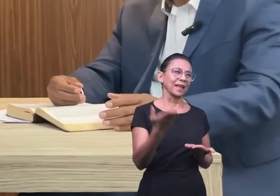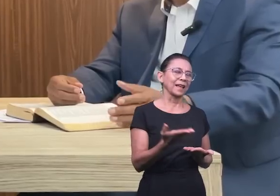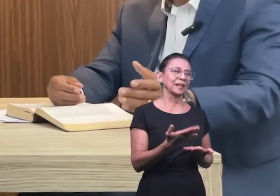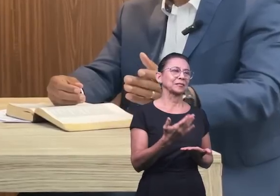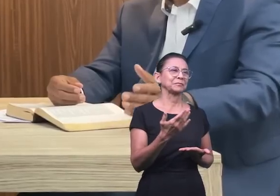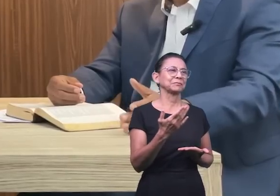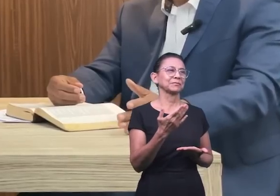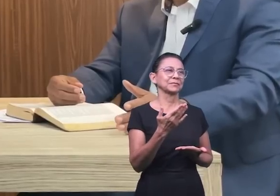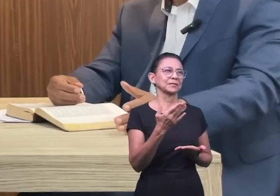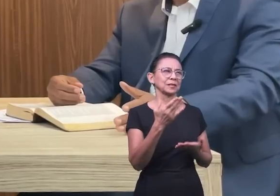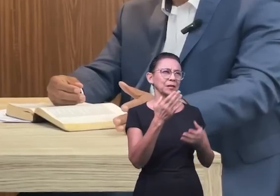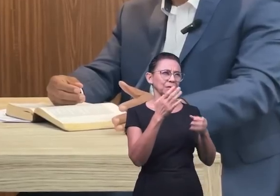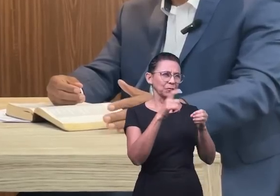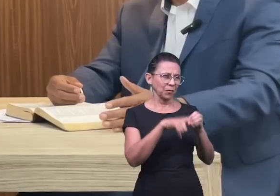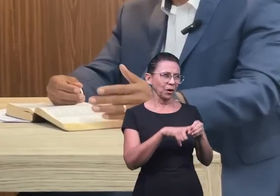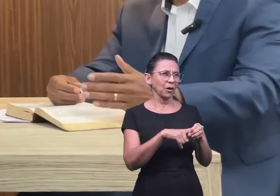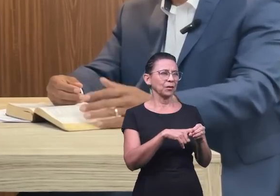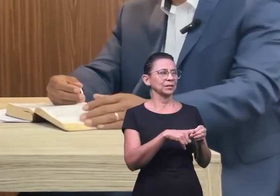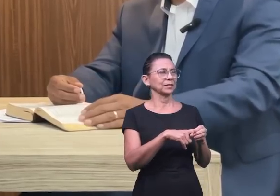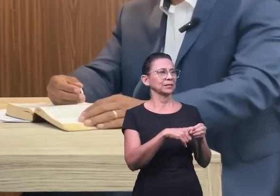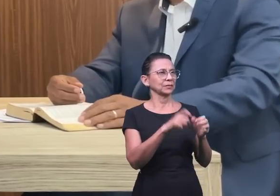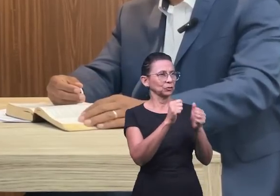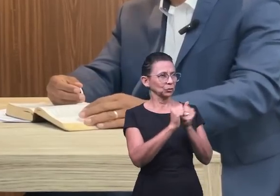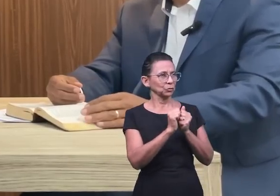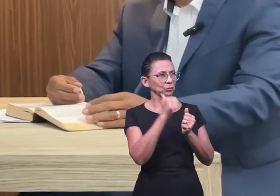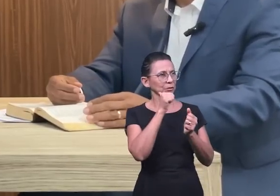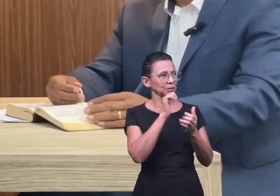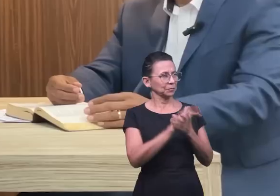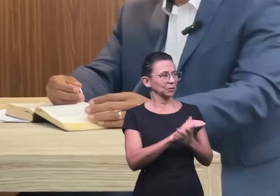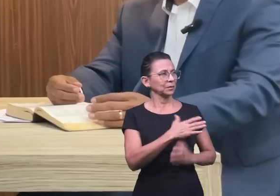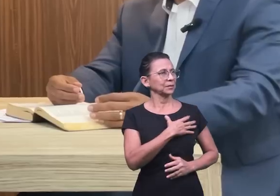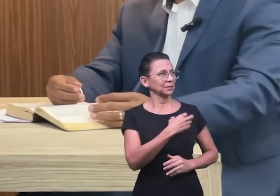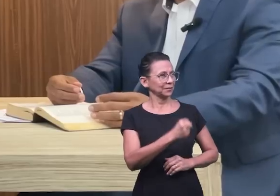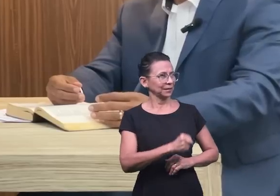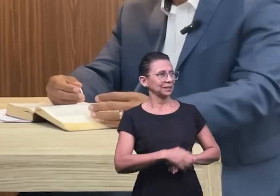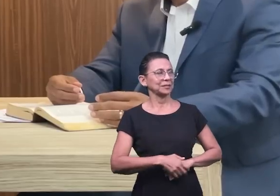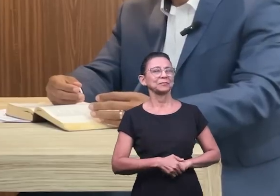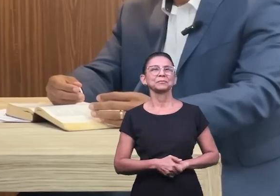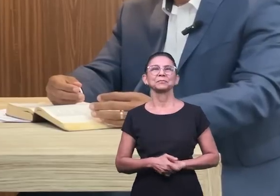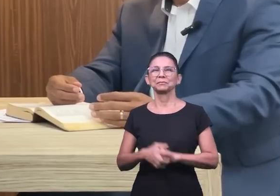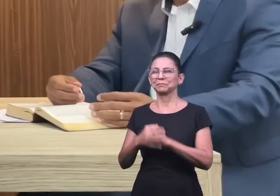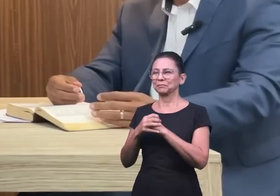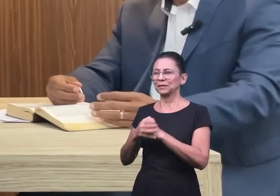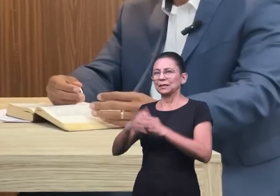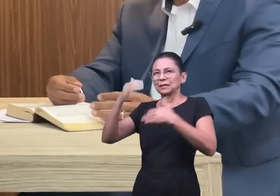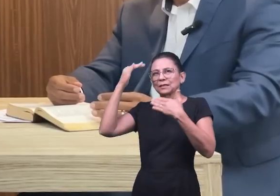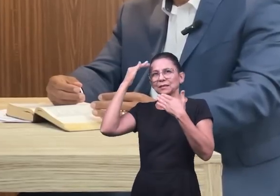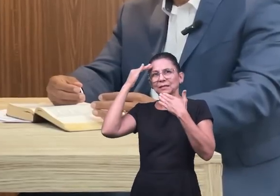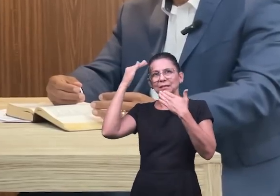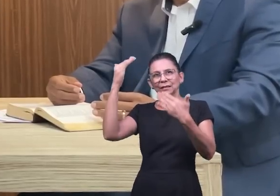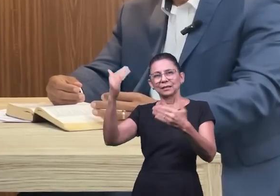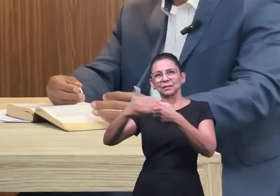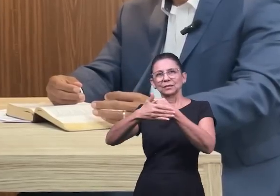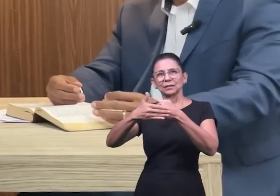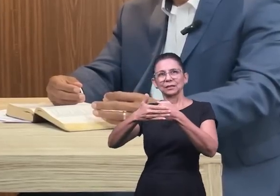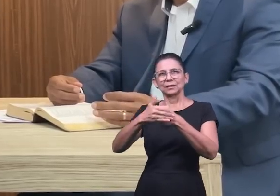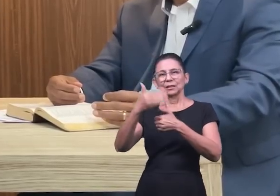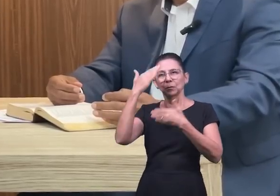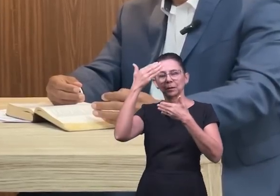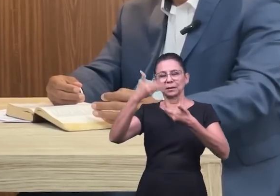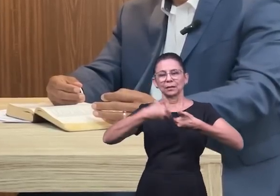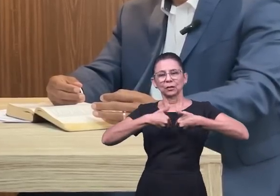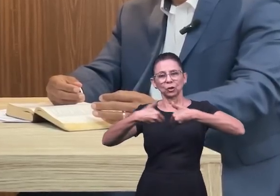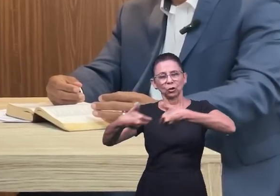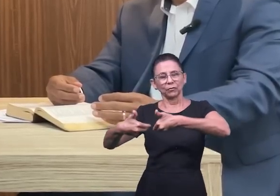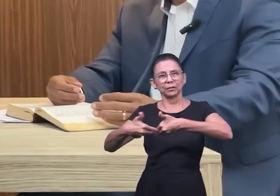todos. Quero dizer que aprendi muito com as respostas. Para mim foi um prazer. Nós é que aprendemos com você. Ungido Vitor, prazer